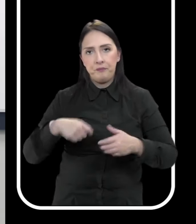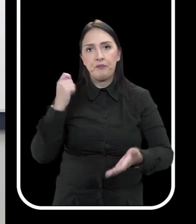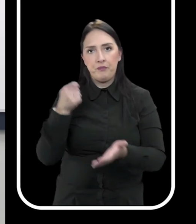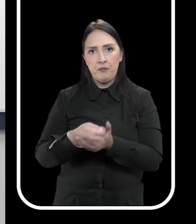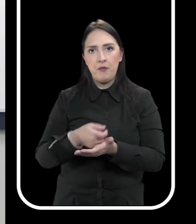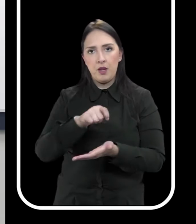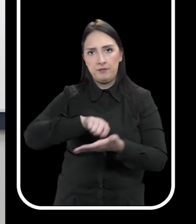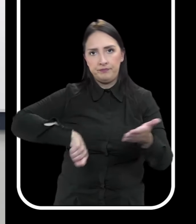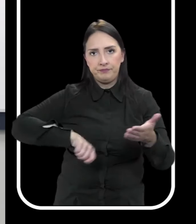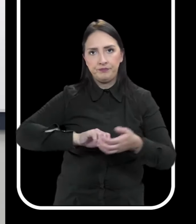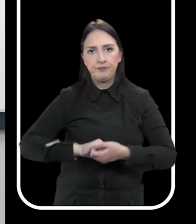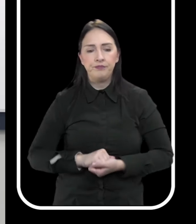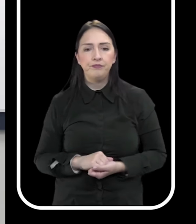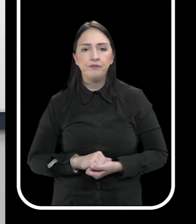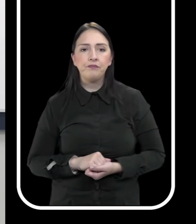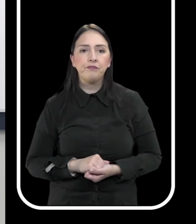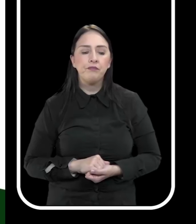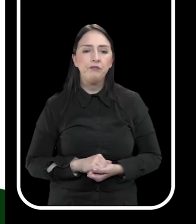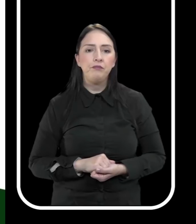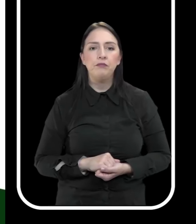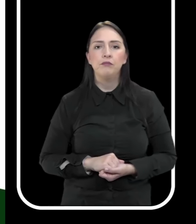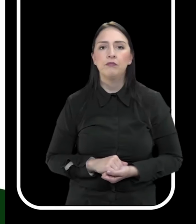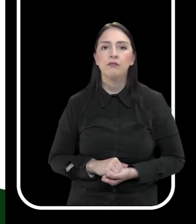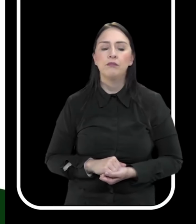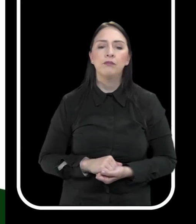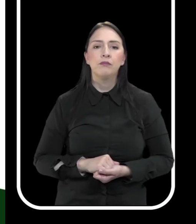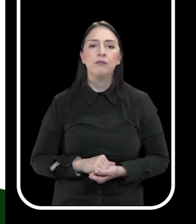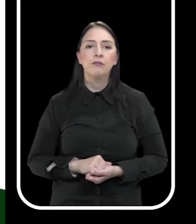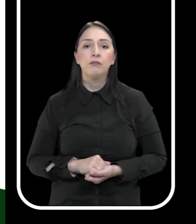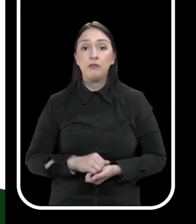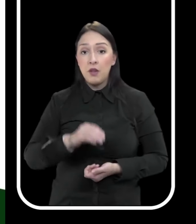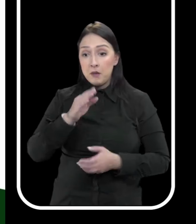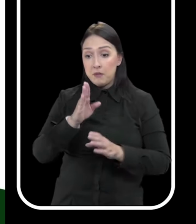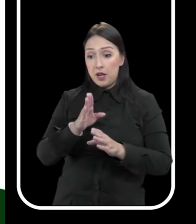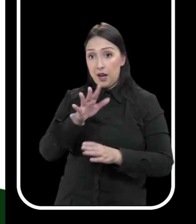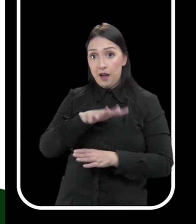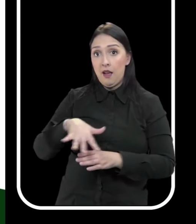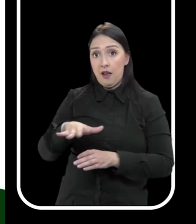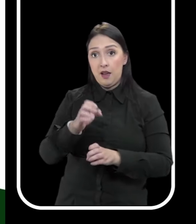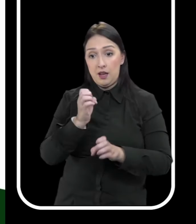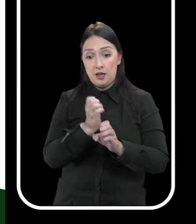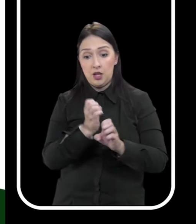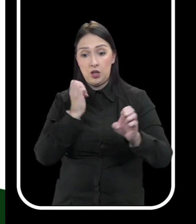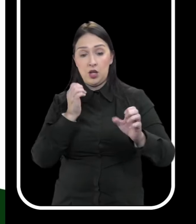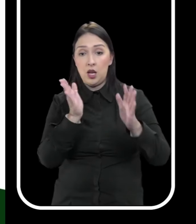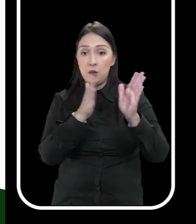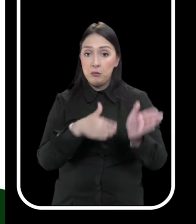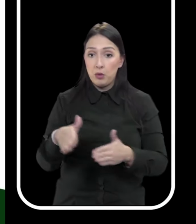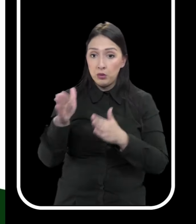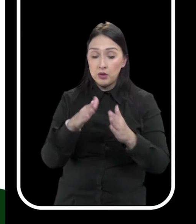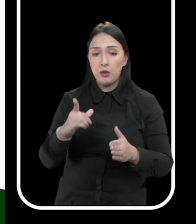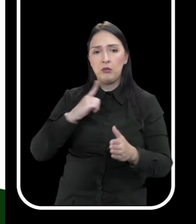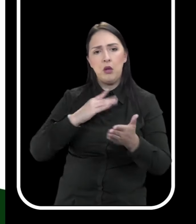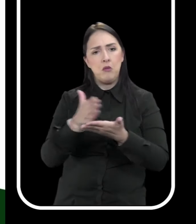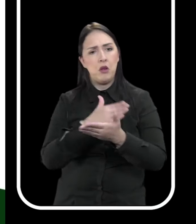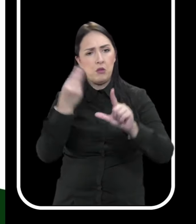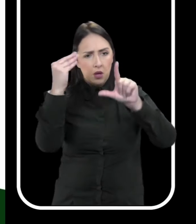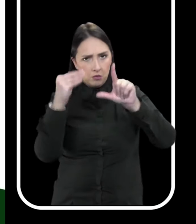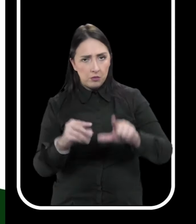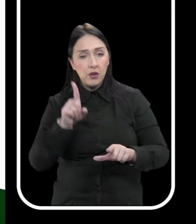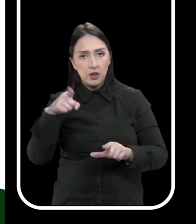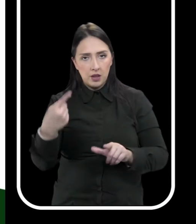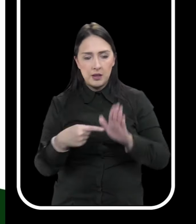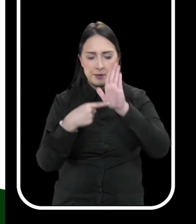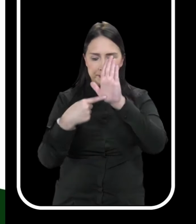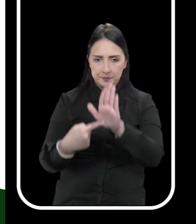cessão dessas assinaturas. Nesse caso, para a engenharia de produção, nós temos algumas aplicações, nós